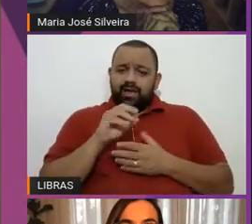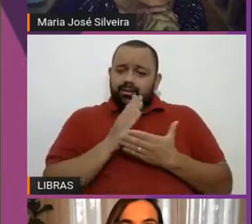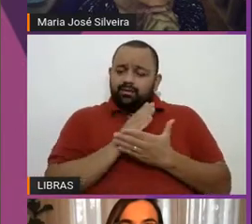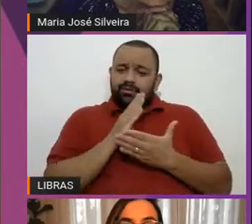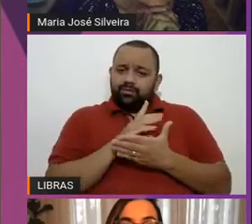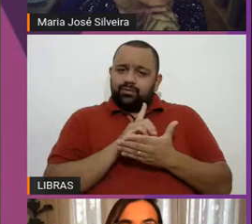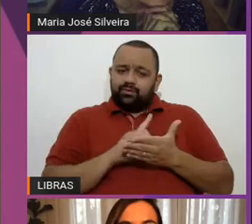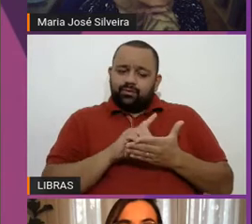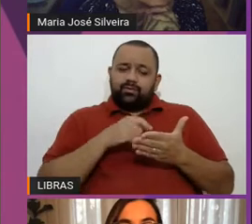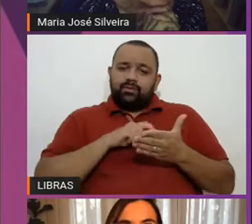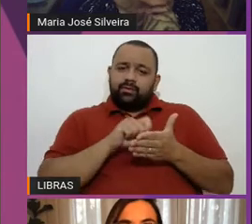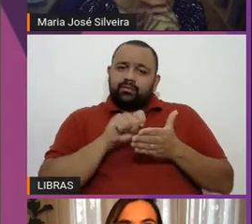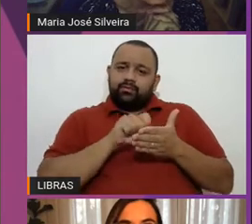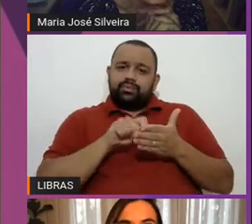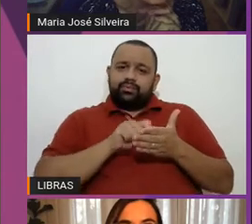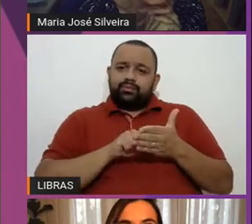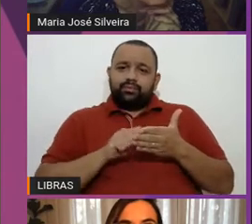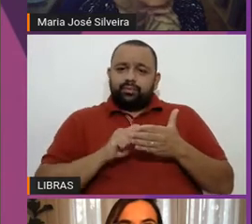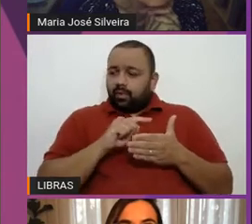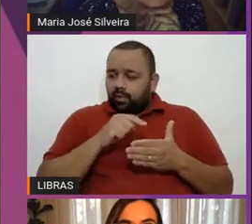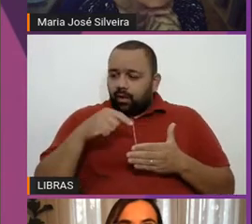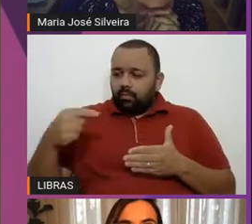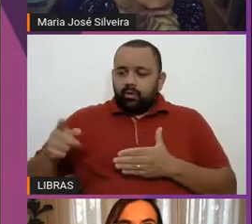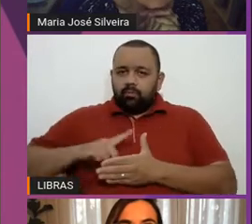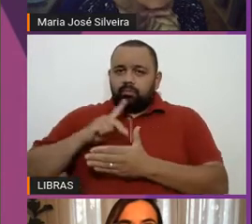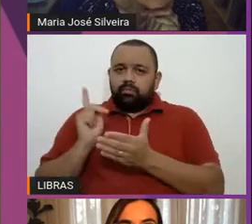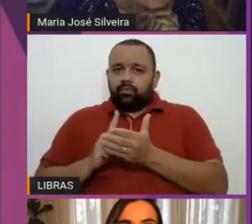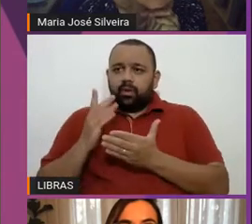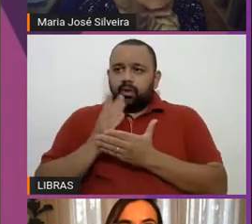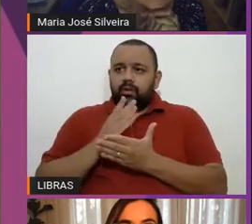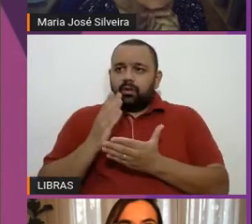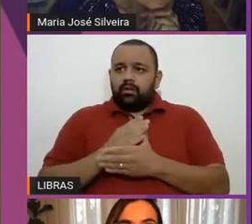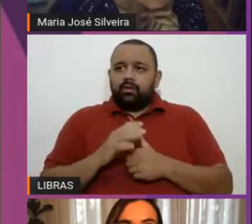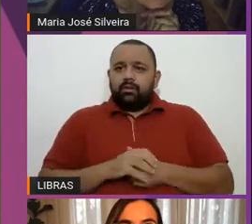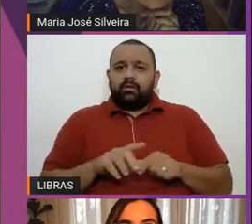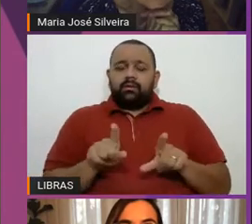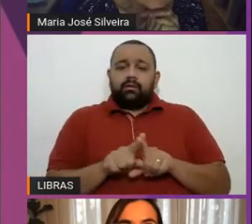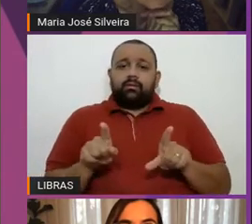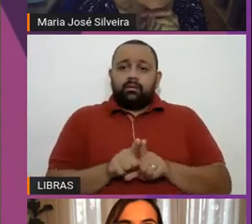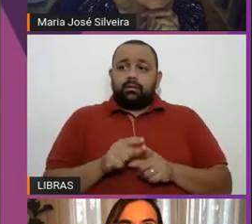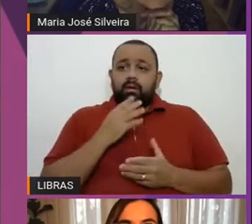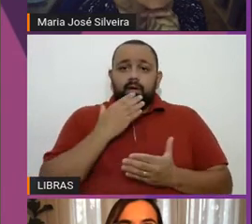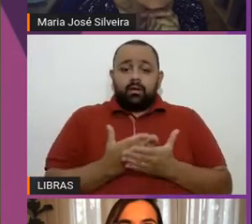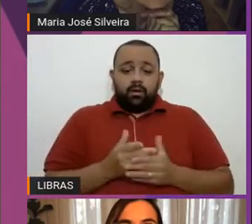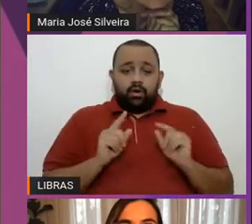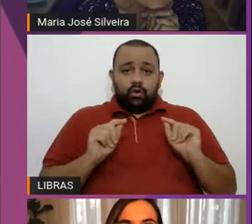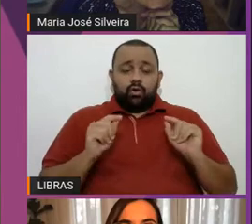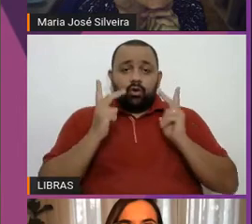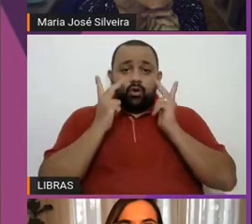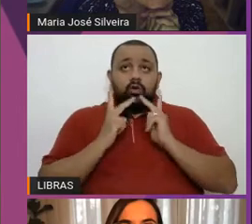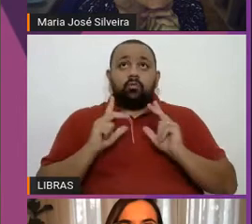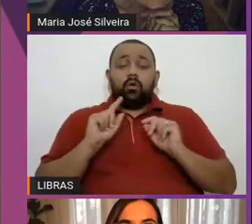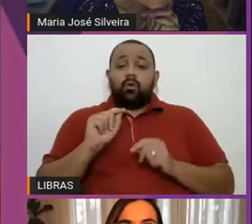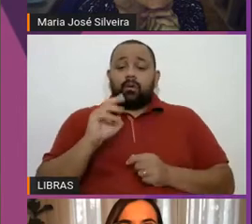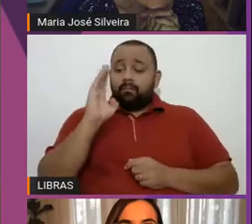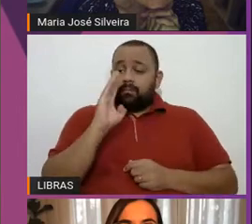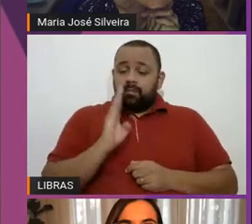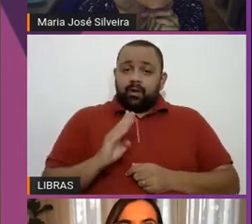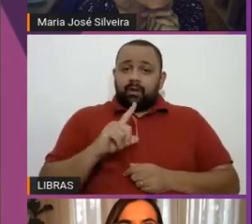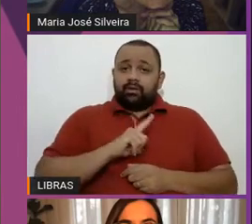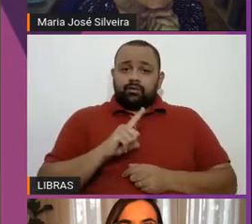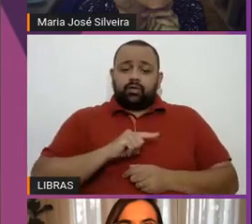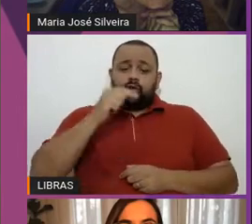matéria viva do que vai transformar depois em livro A tanto vislumbre da Vala comum que o Brasil e